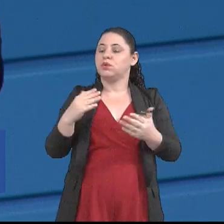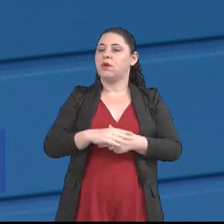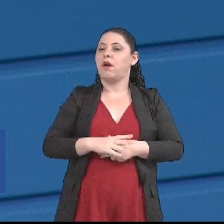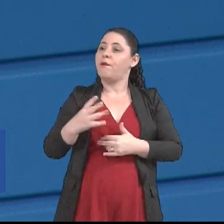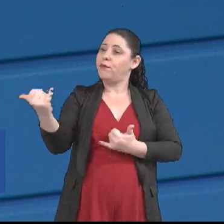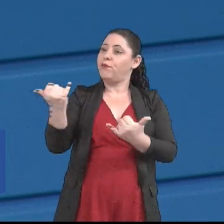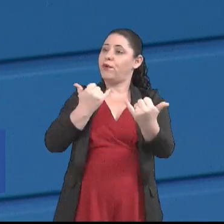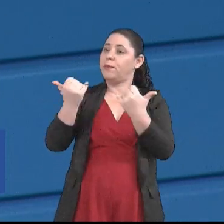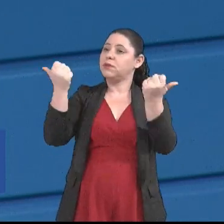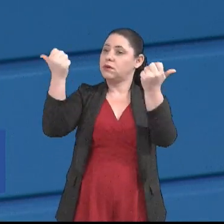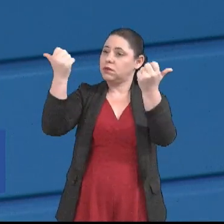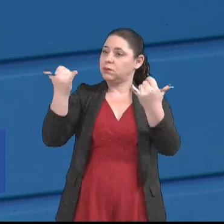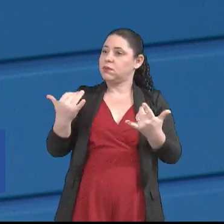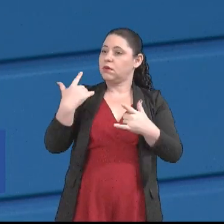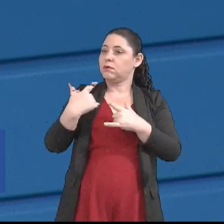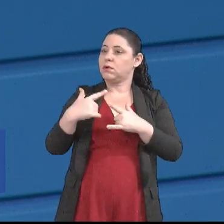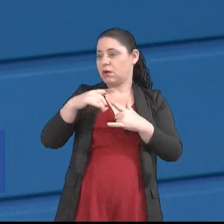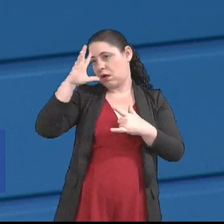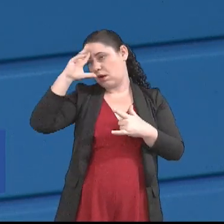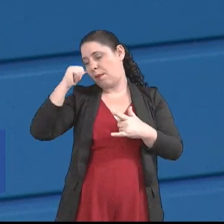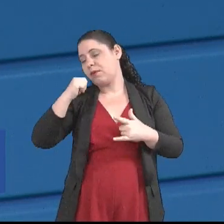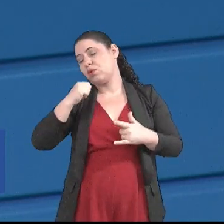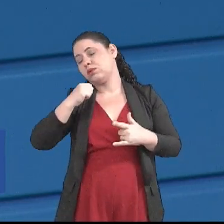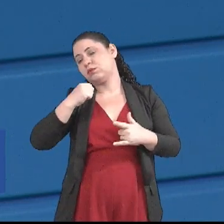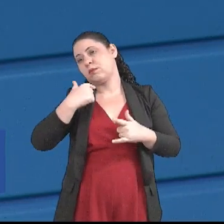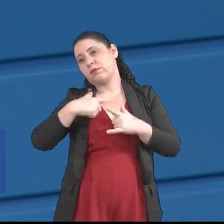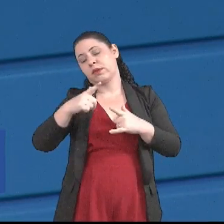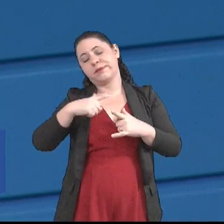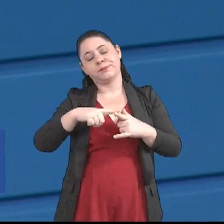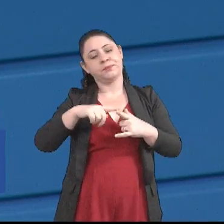essas informações para que isso seja realmente